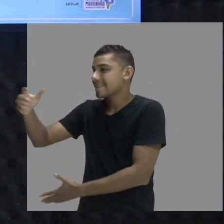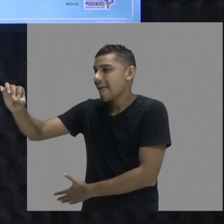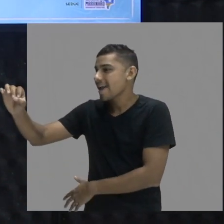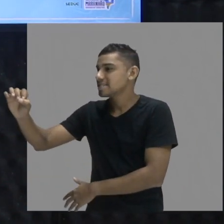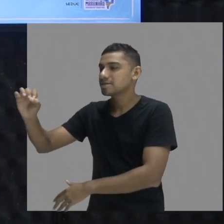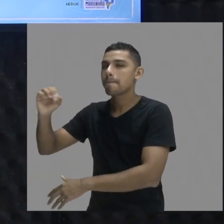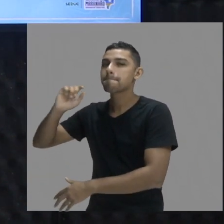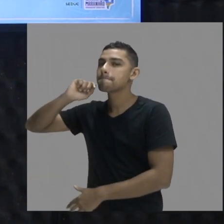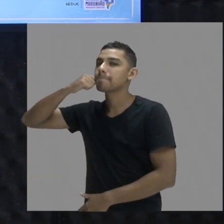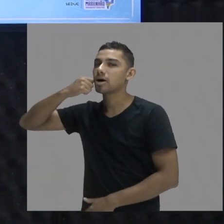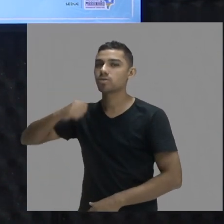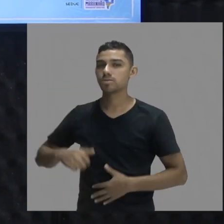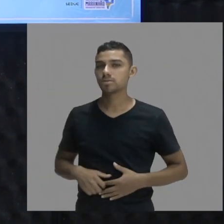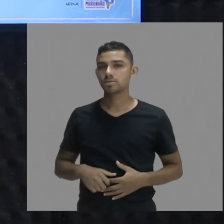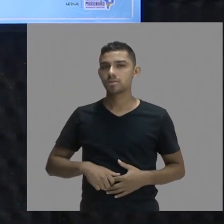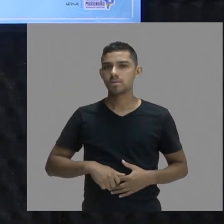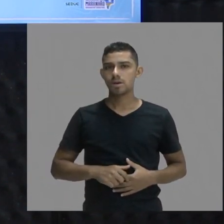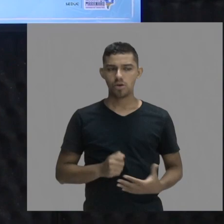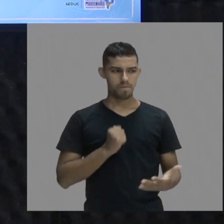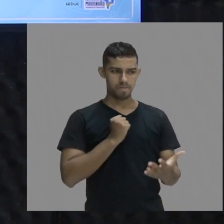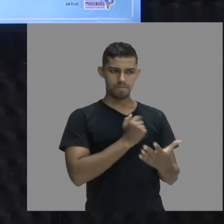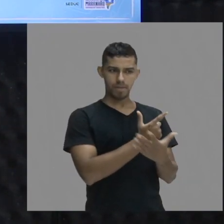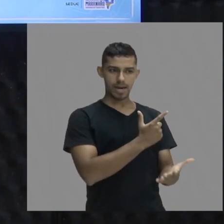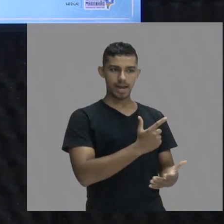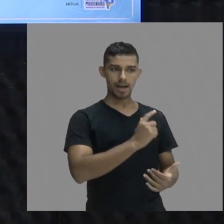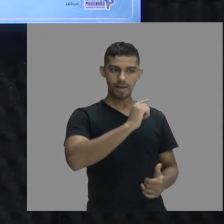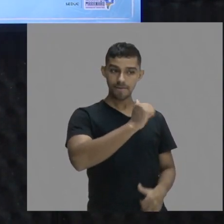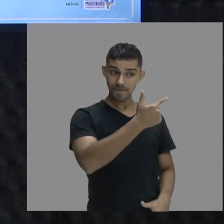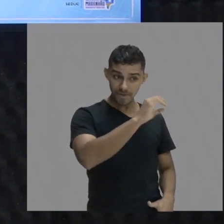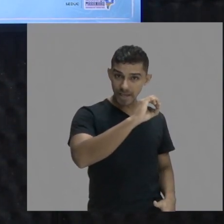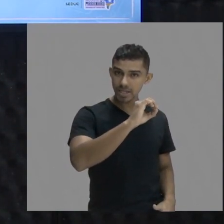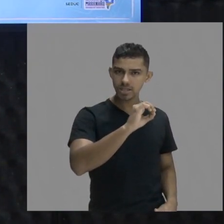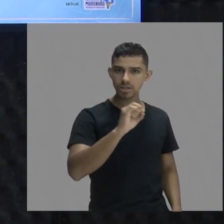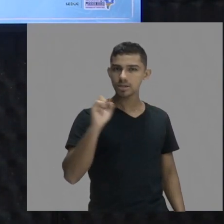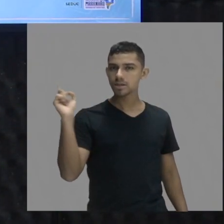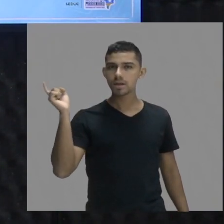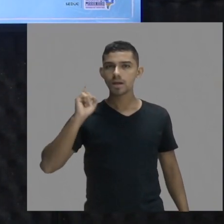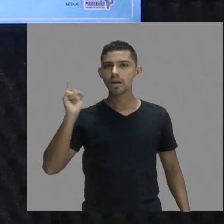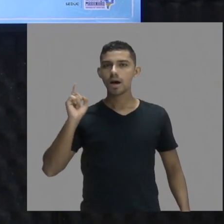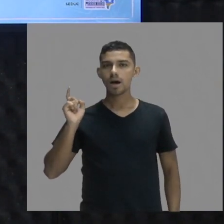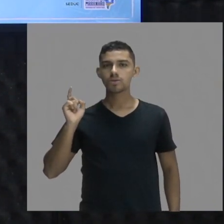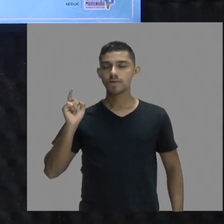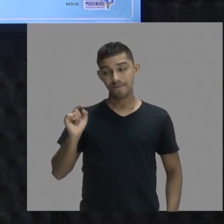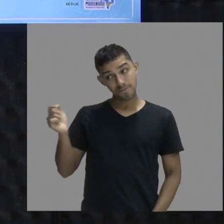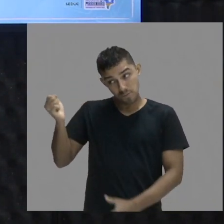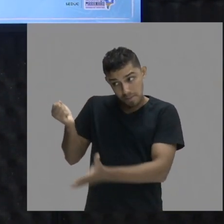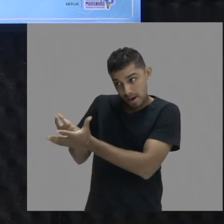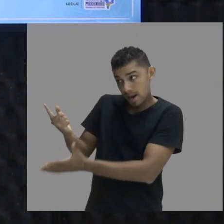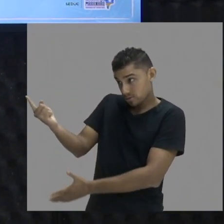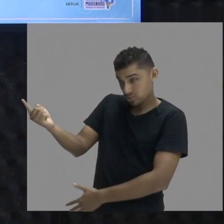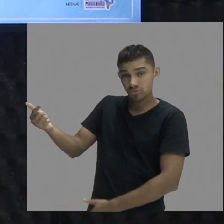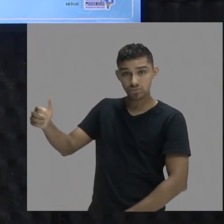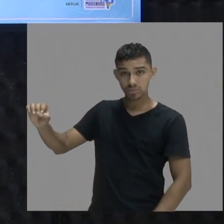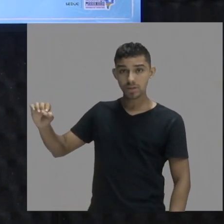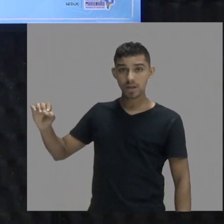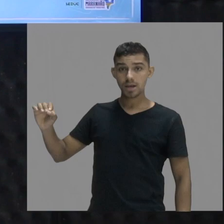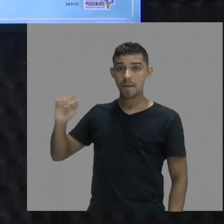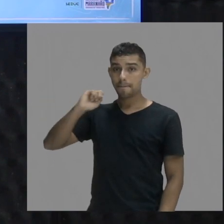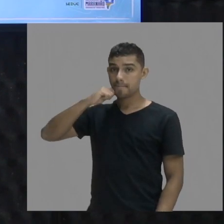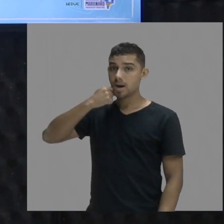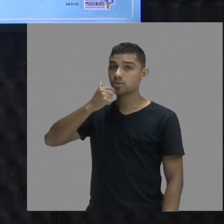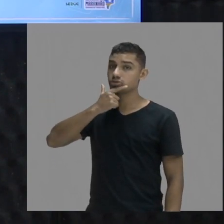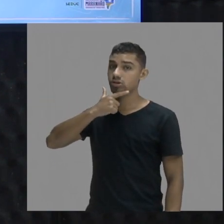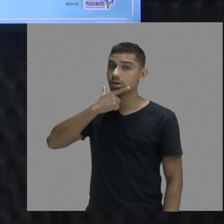dois valores. Você pode, você comprar 10, não, você comprar 10 pães, você vai comprar um valor só pelos pães. Tá? Então, isso aqui não